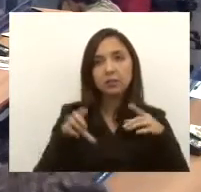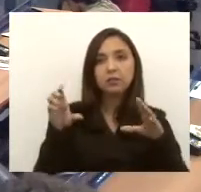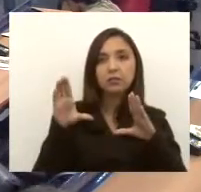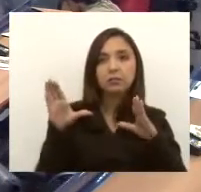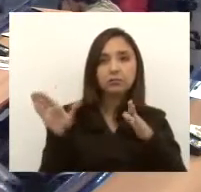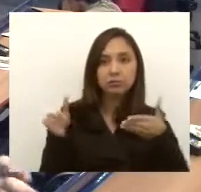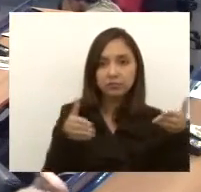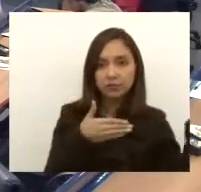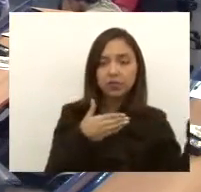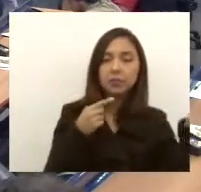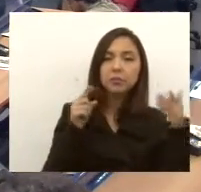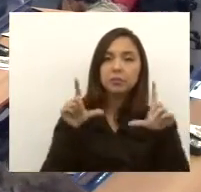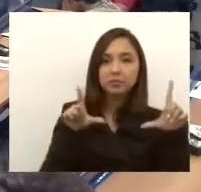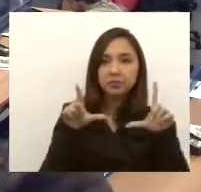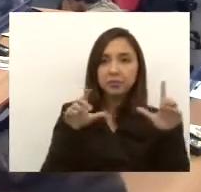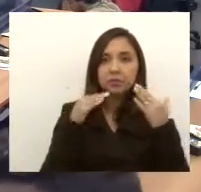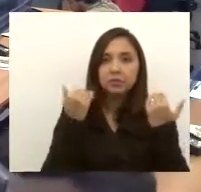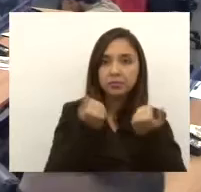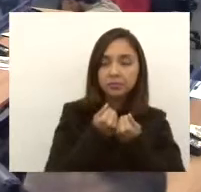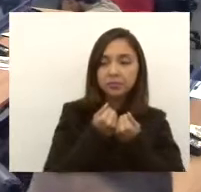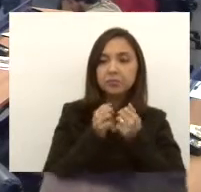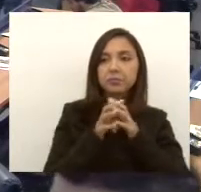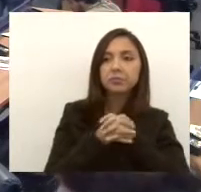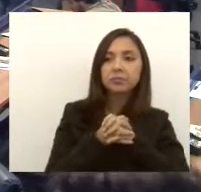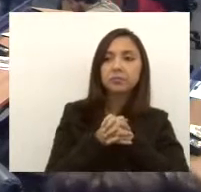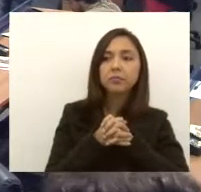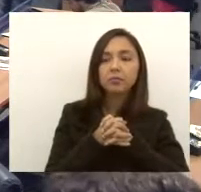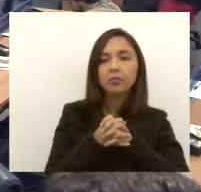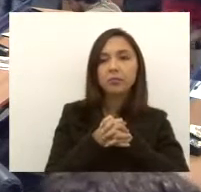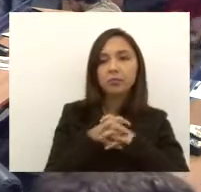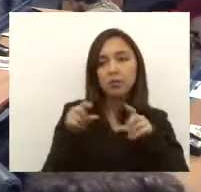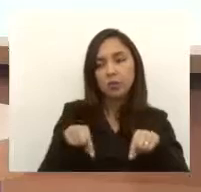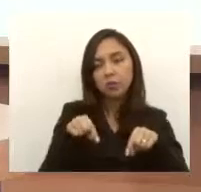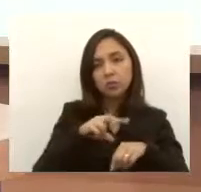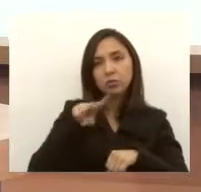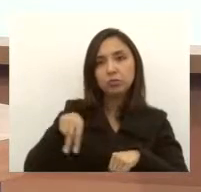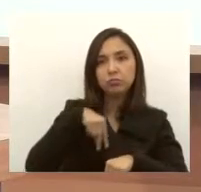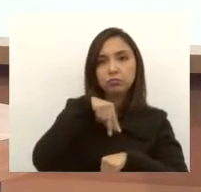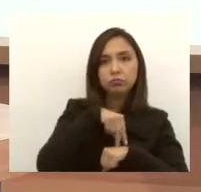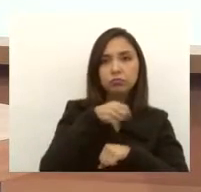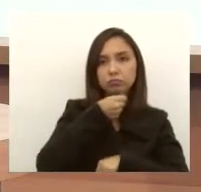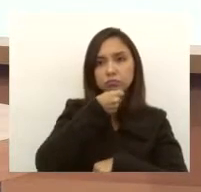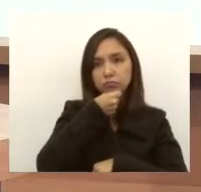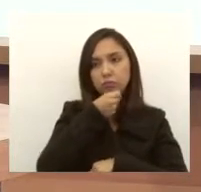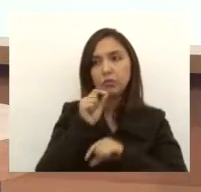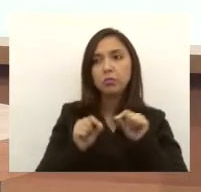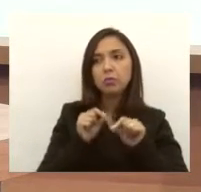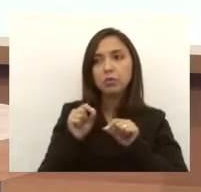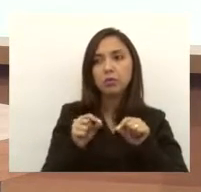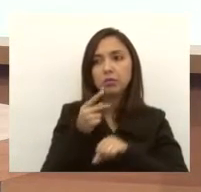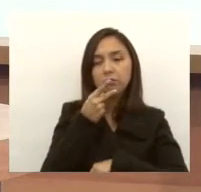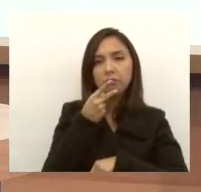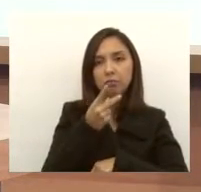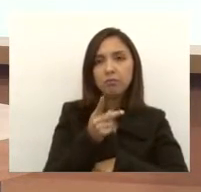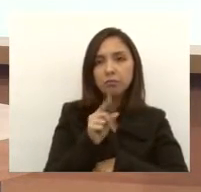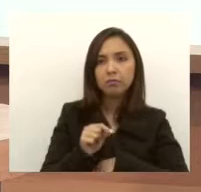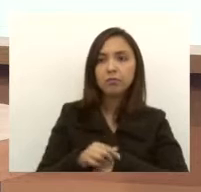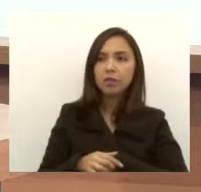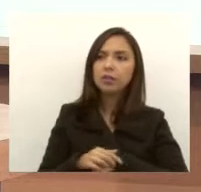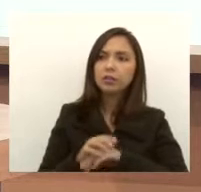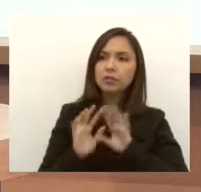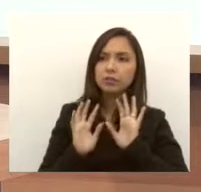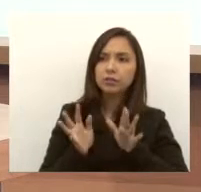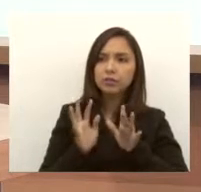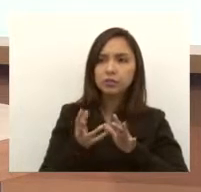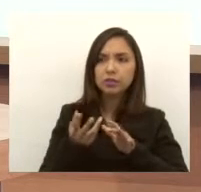casa, nas galerias e pela TV Câmara. O que me traz à tribuna neste dia é falar um pouco... Já, na verdade, eu